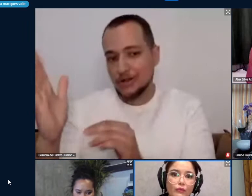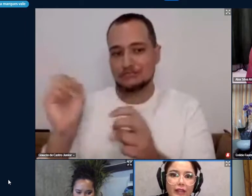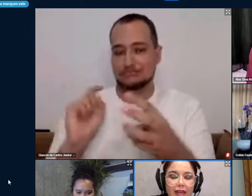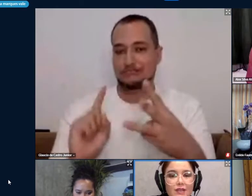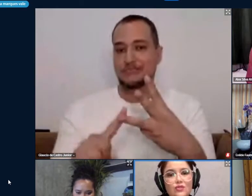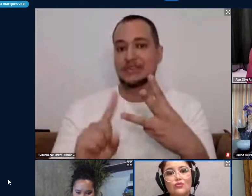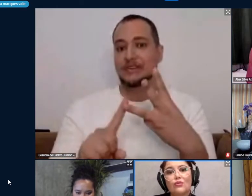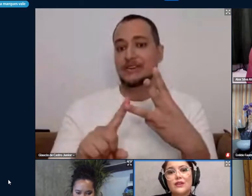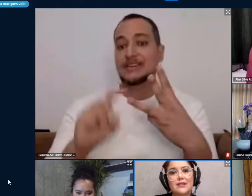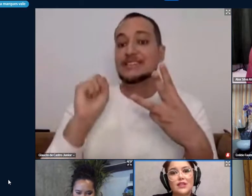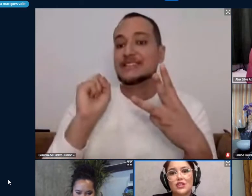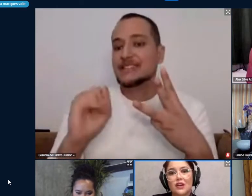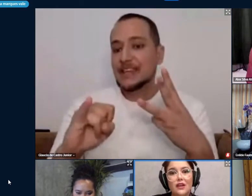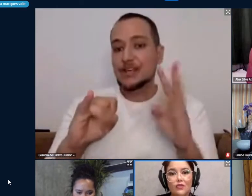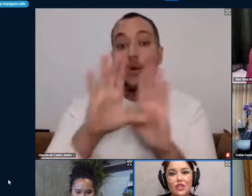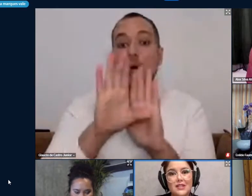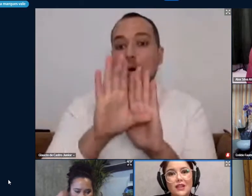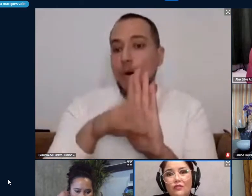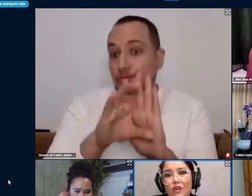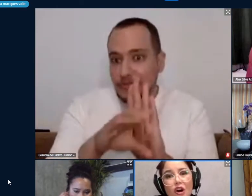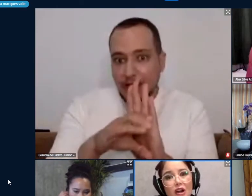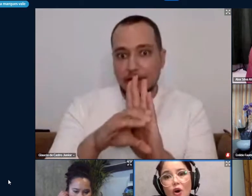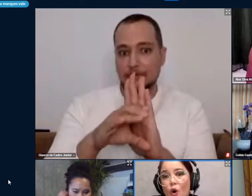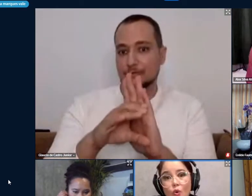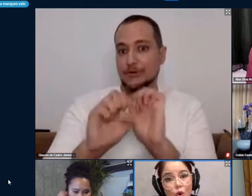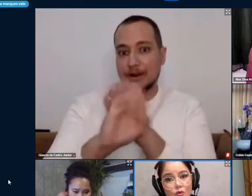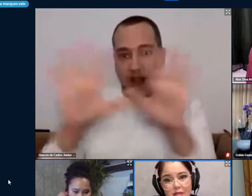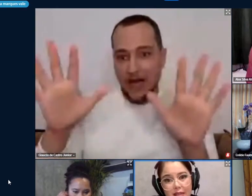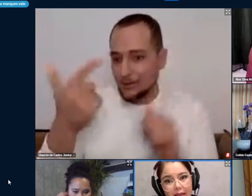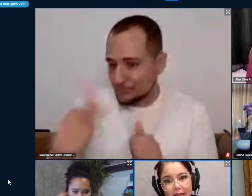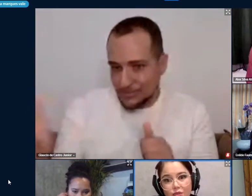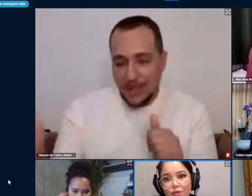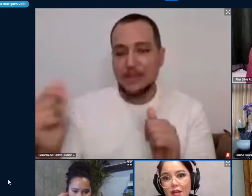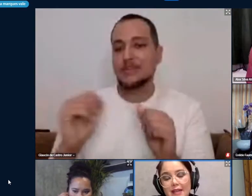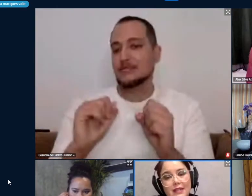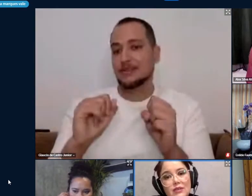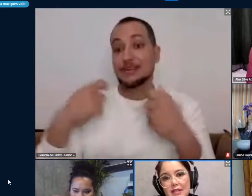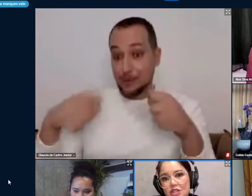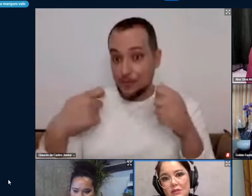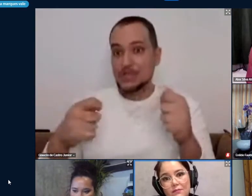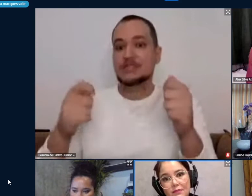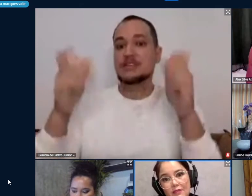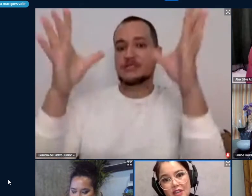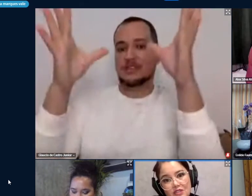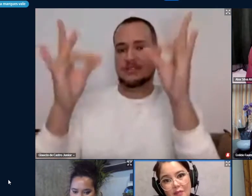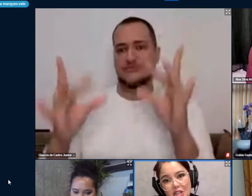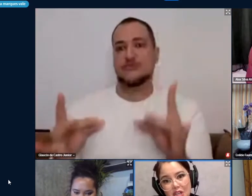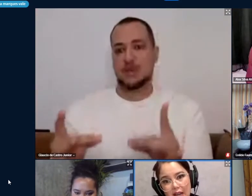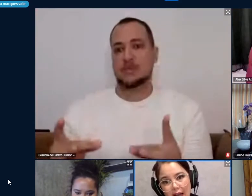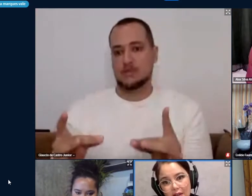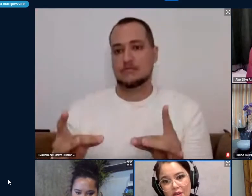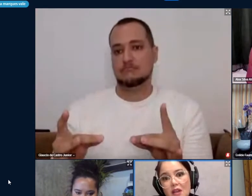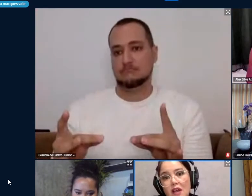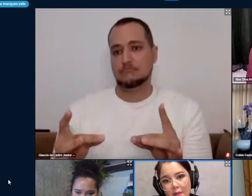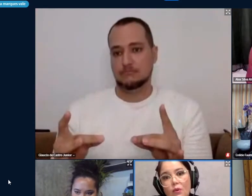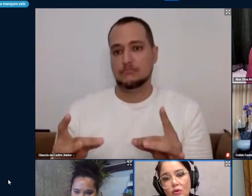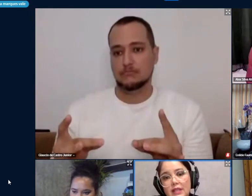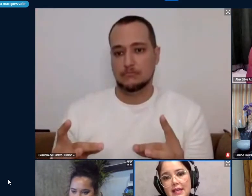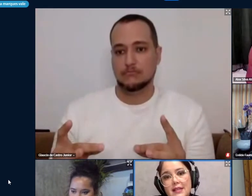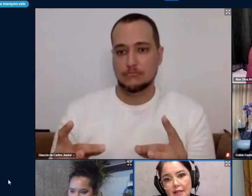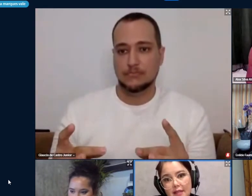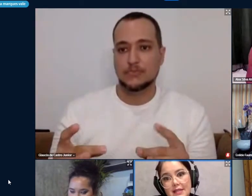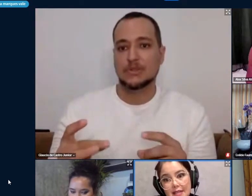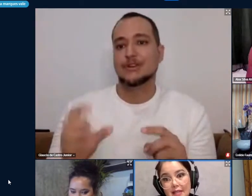um contexto que seja utilizado fora ou um conceito que não esteja definitivamente claro, é